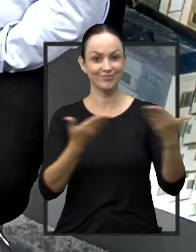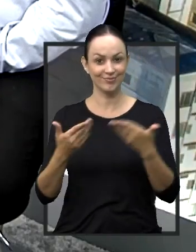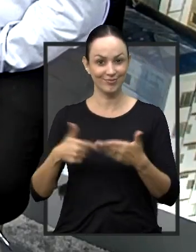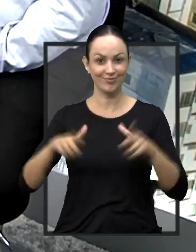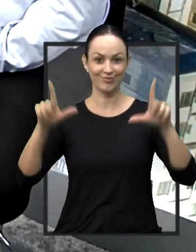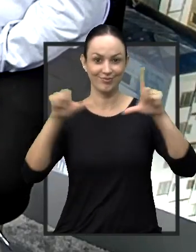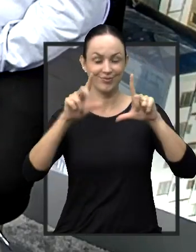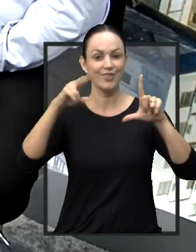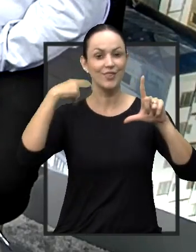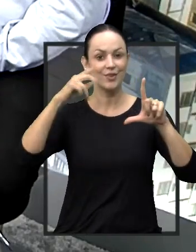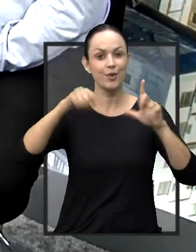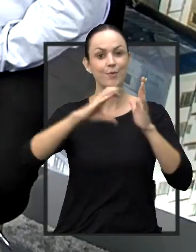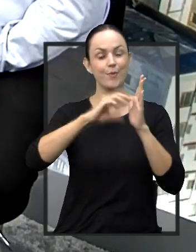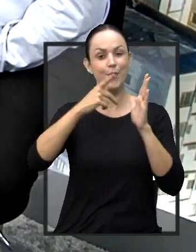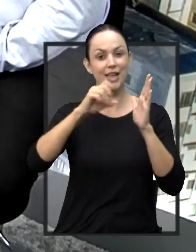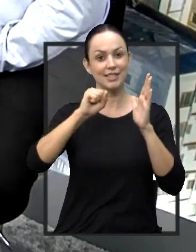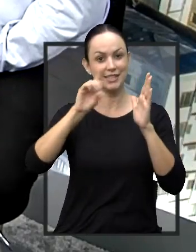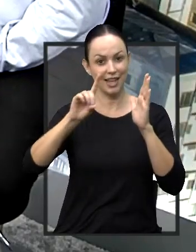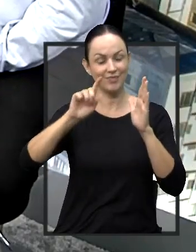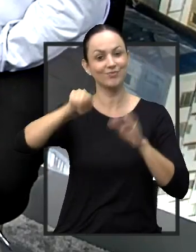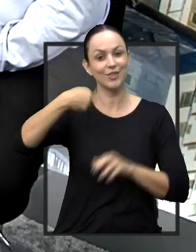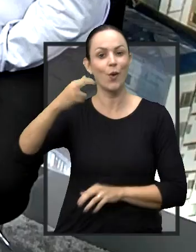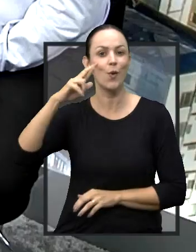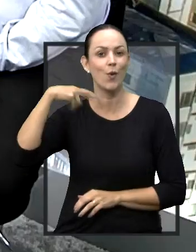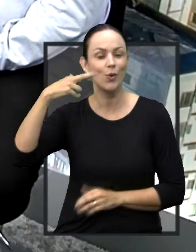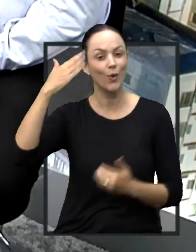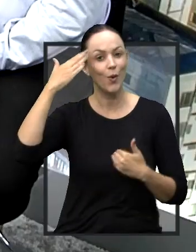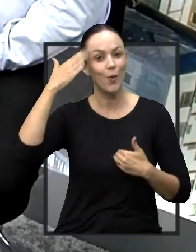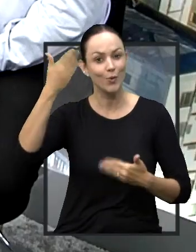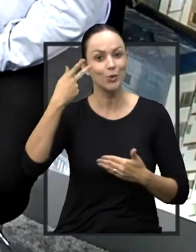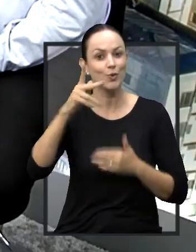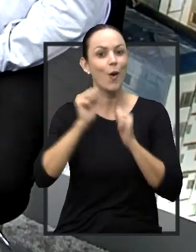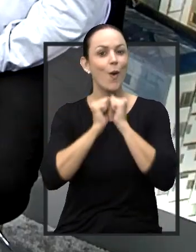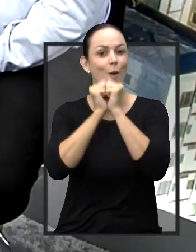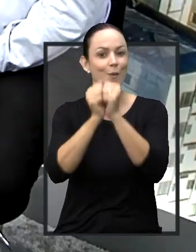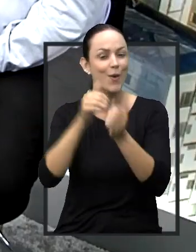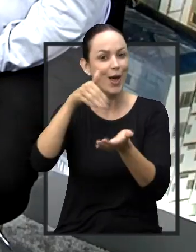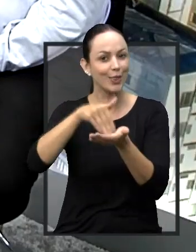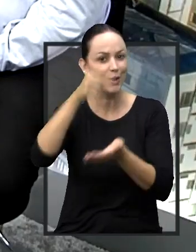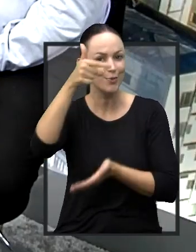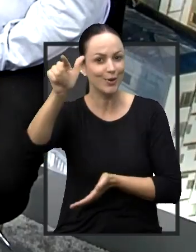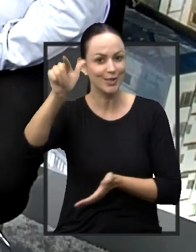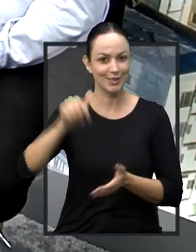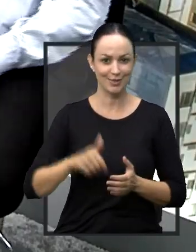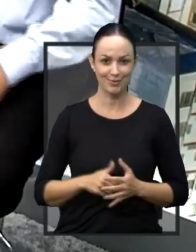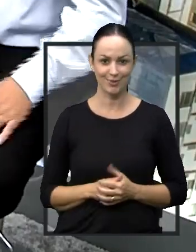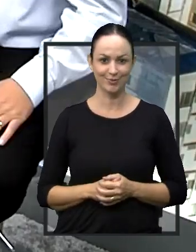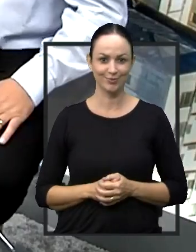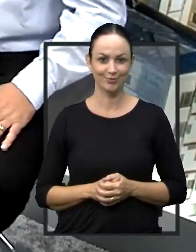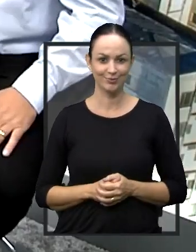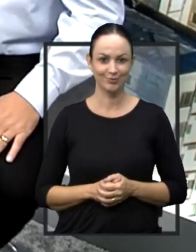nesta edição o vereador do PSD, Dr. Rodrigo Franco. Muito obrigado pela sua companhia e até a próxima.